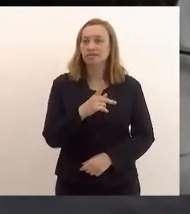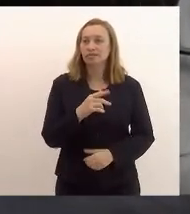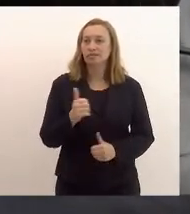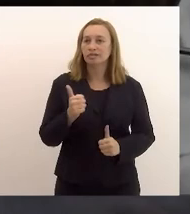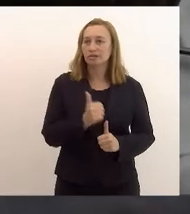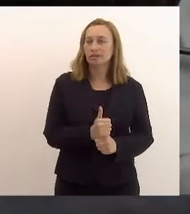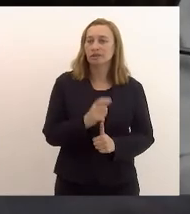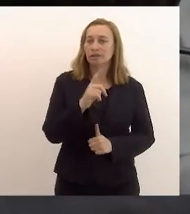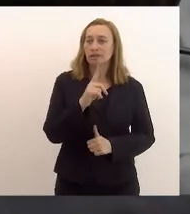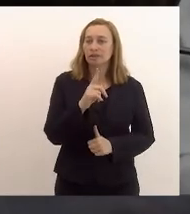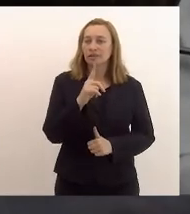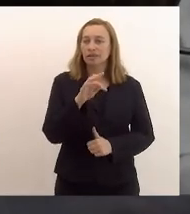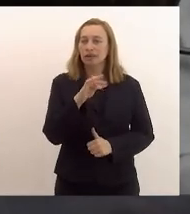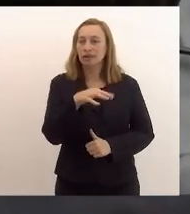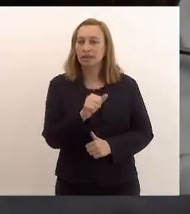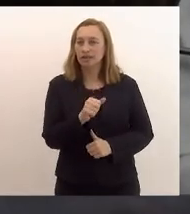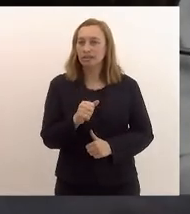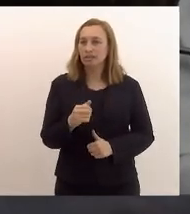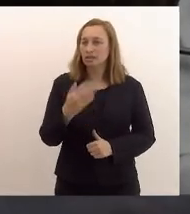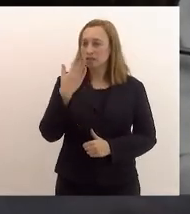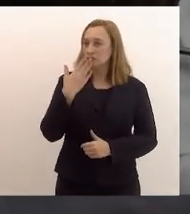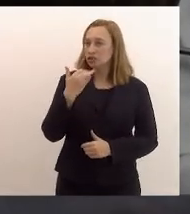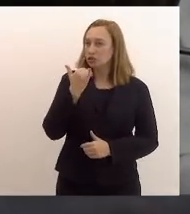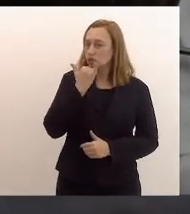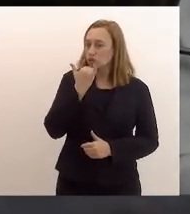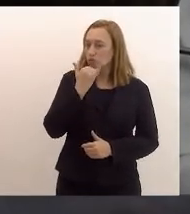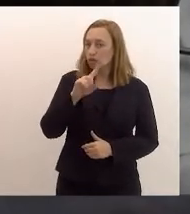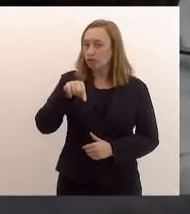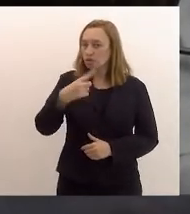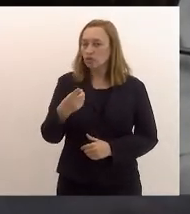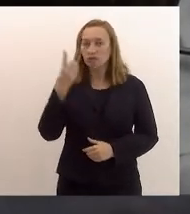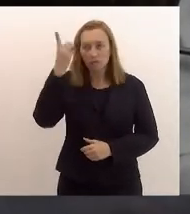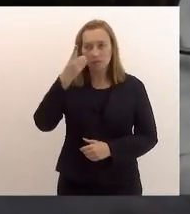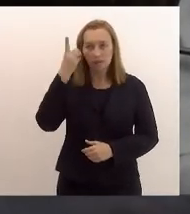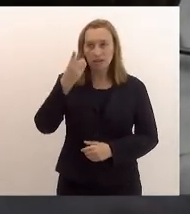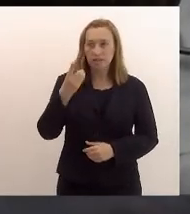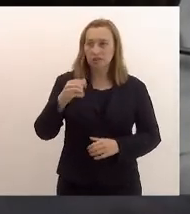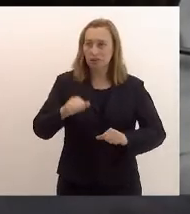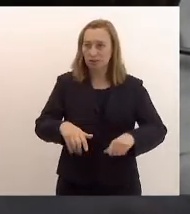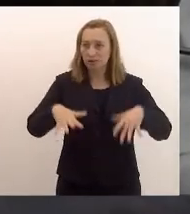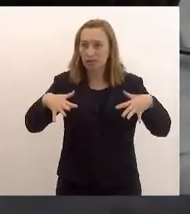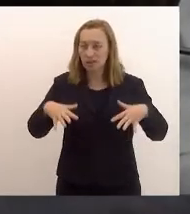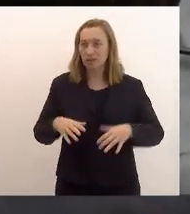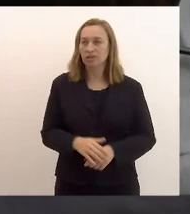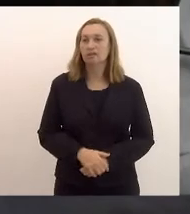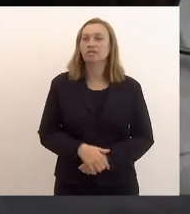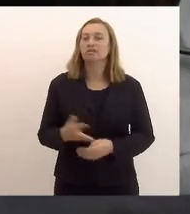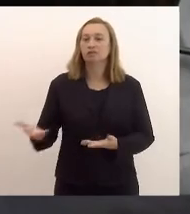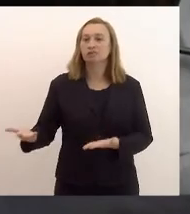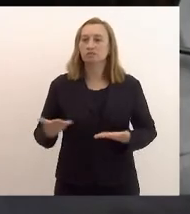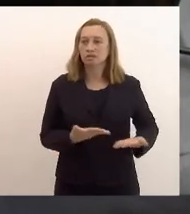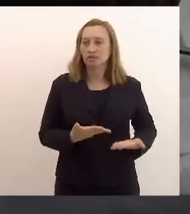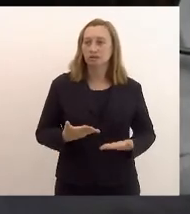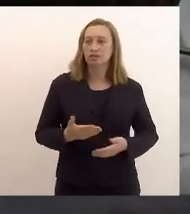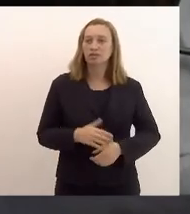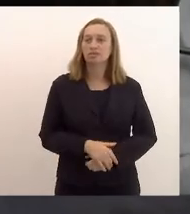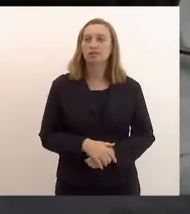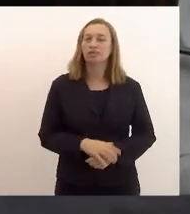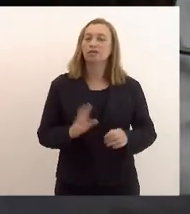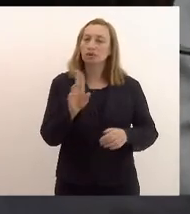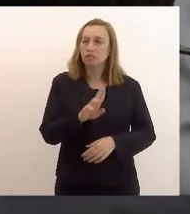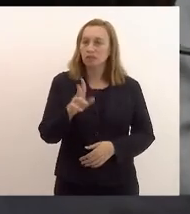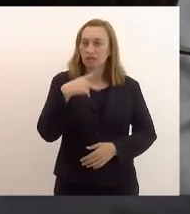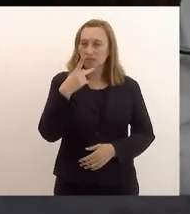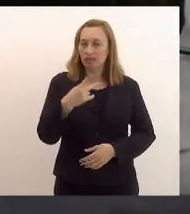taliria de licença e desculpa aos demais deputados que estão no plenário já os convite convidá-la para que